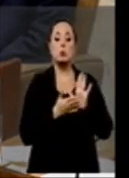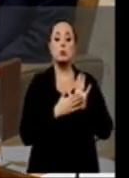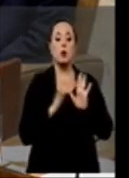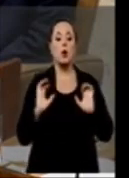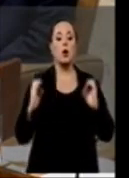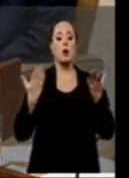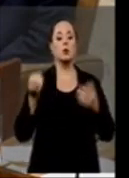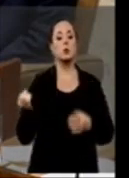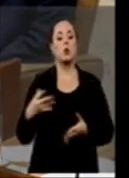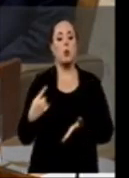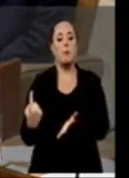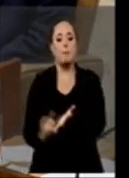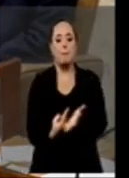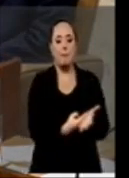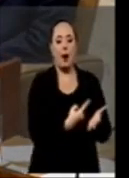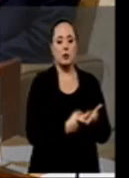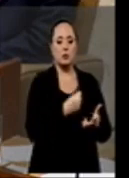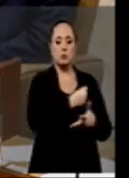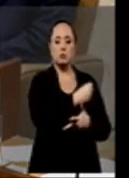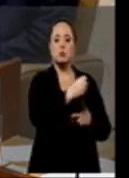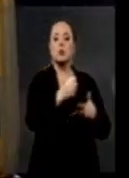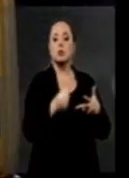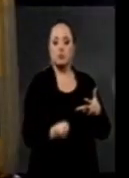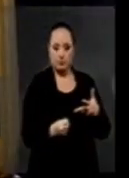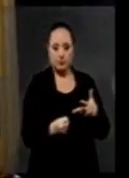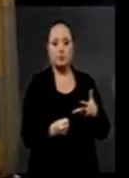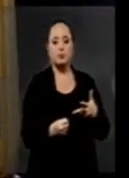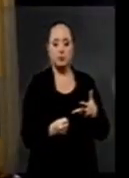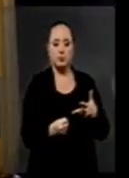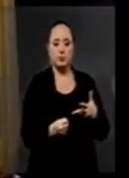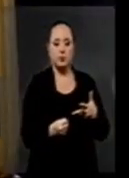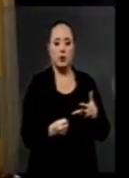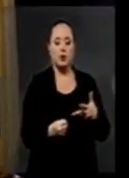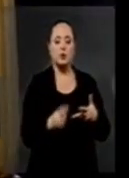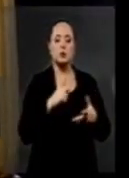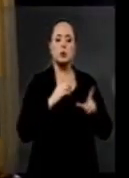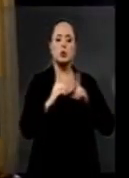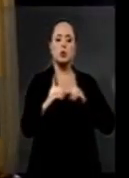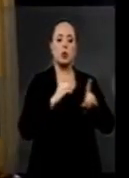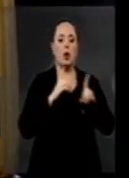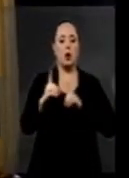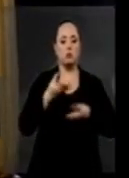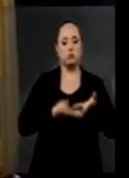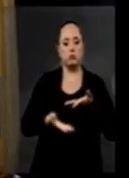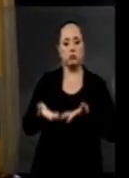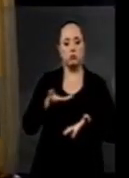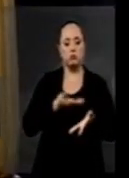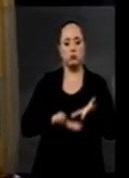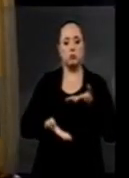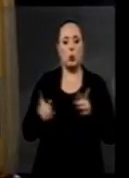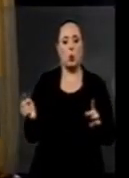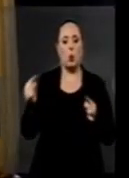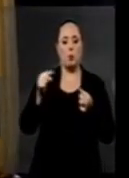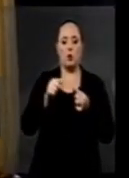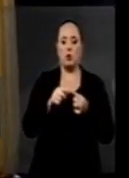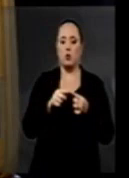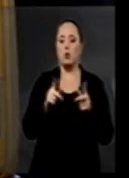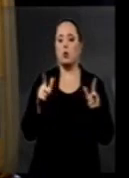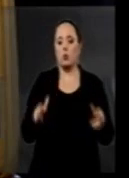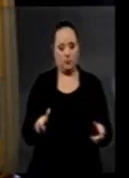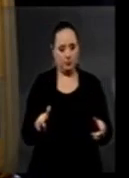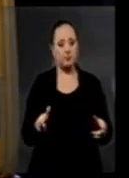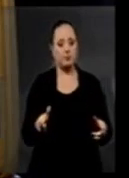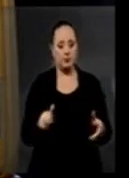um novo grande pacto entre os três poderes da república adotando se o diálogo ea ação coordenada na busca por objetivos comuns